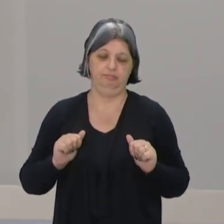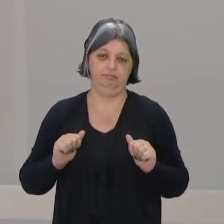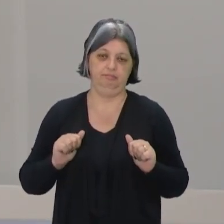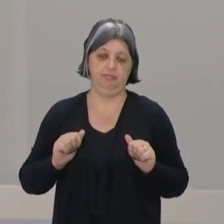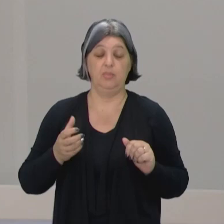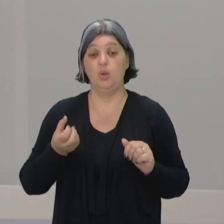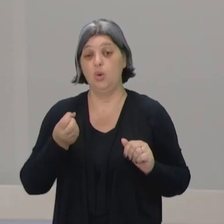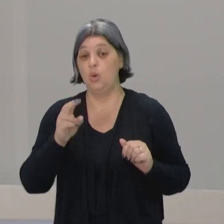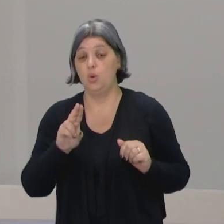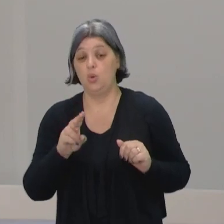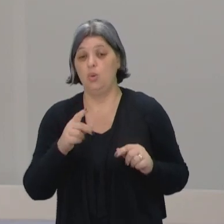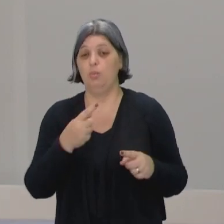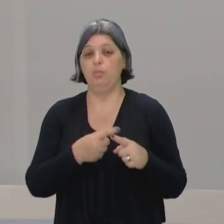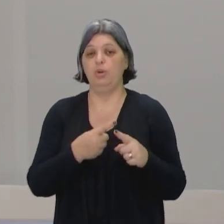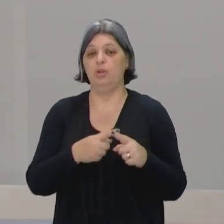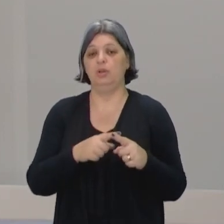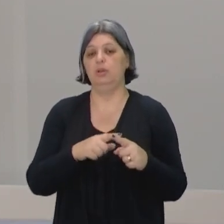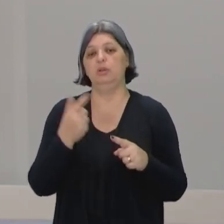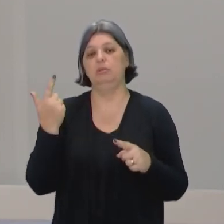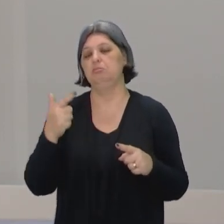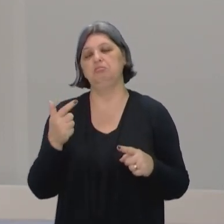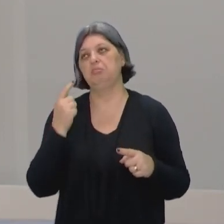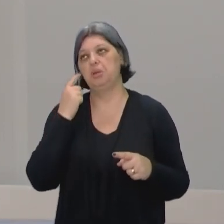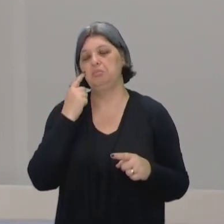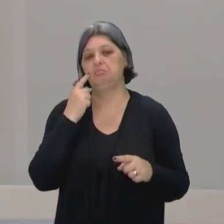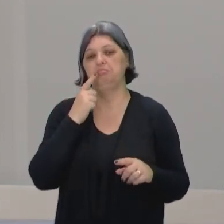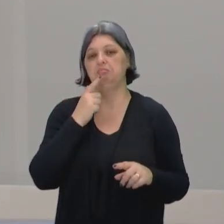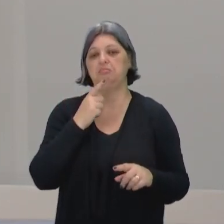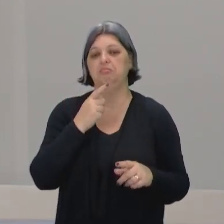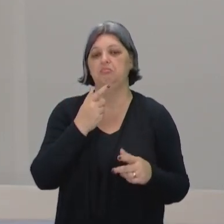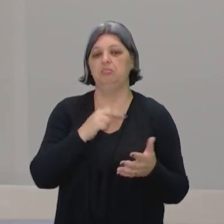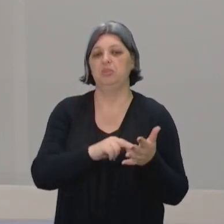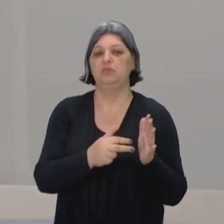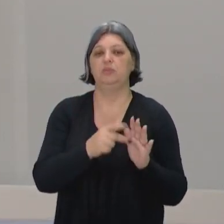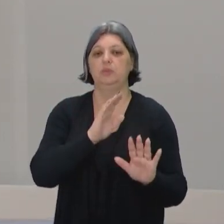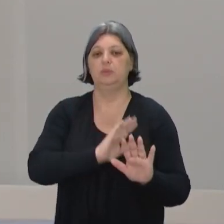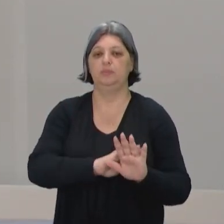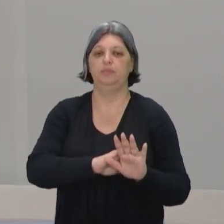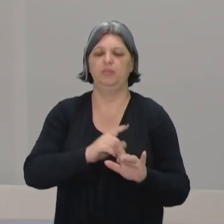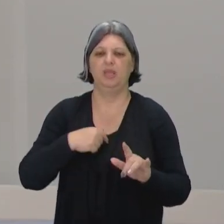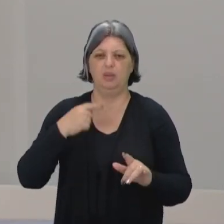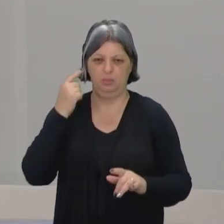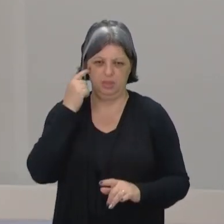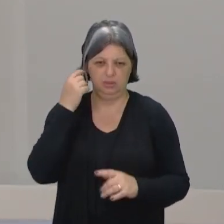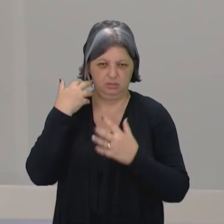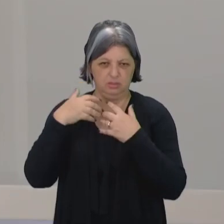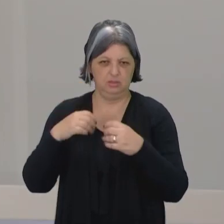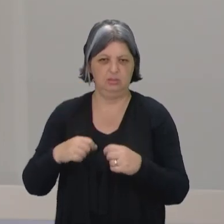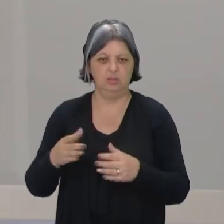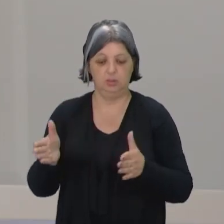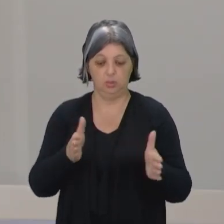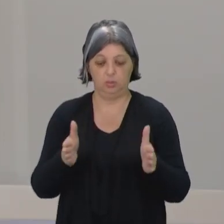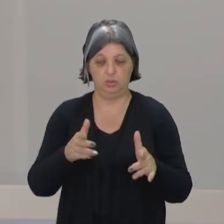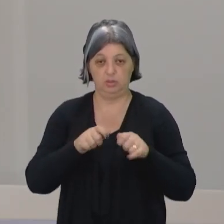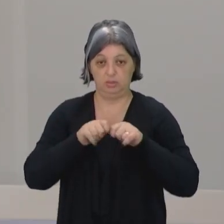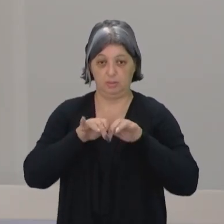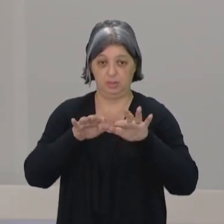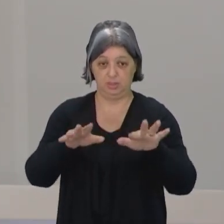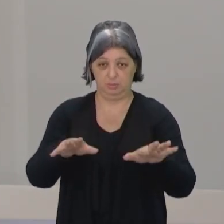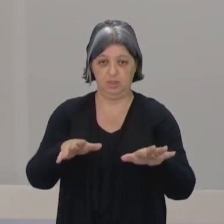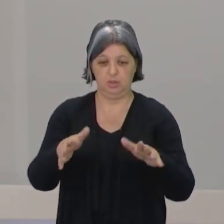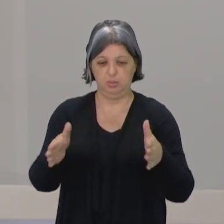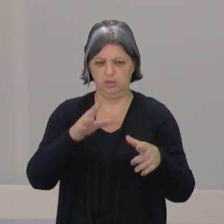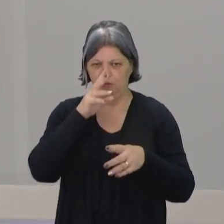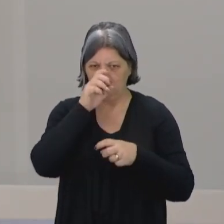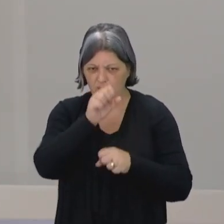não faz sentido. Exemplo, né? Eu estava aqui pensando, durante aí, quando a pandemia estava mais intensa, né? Sim.